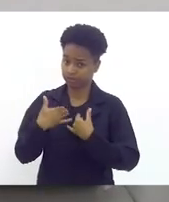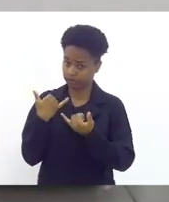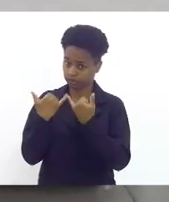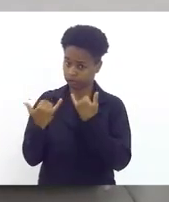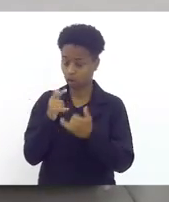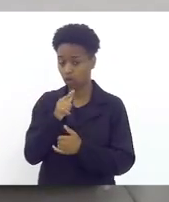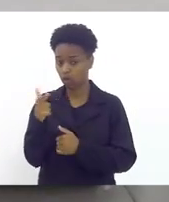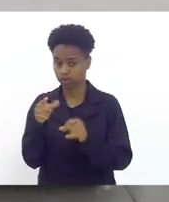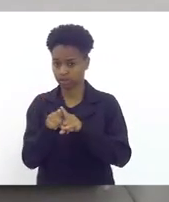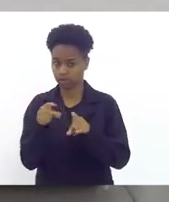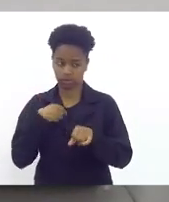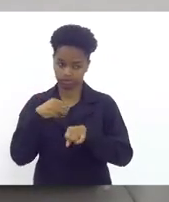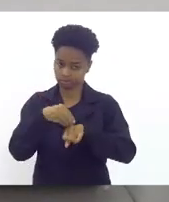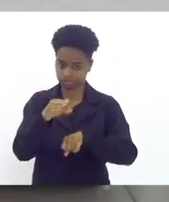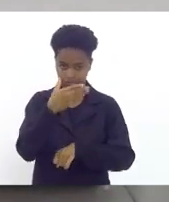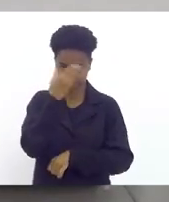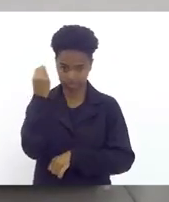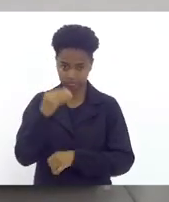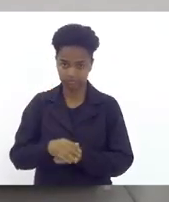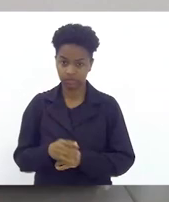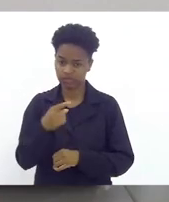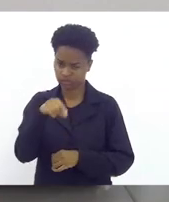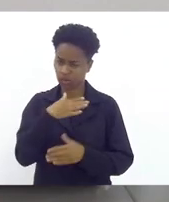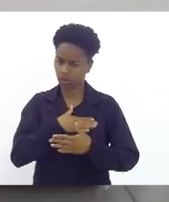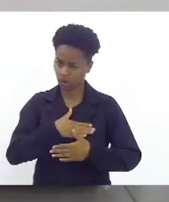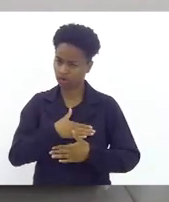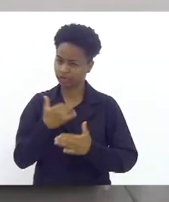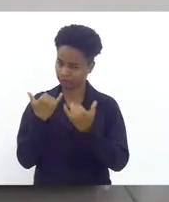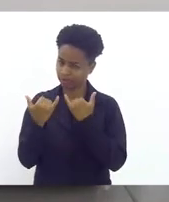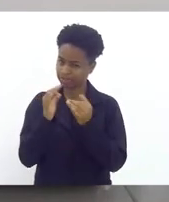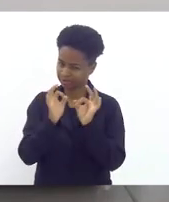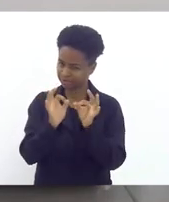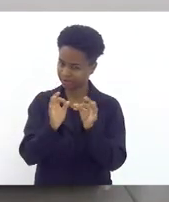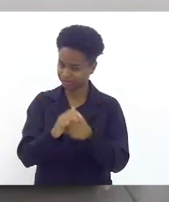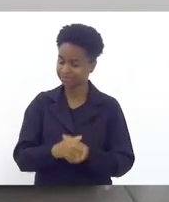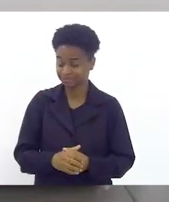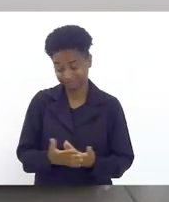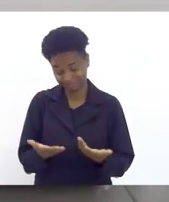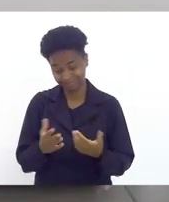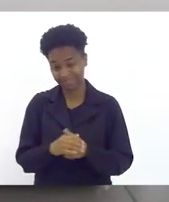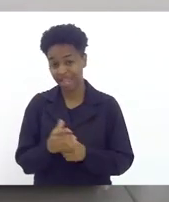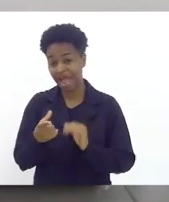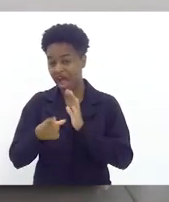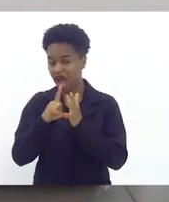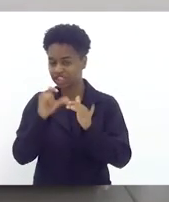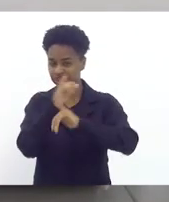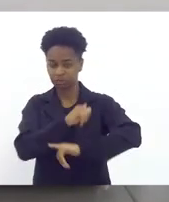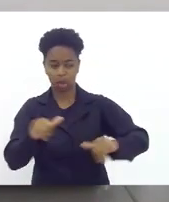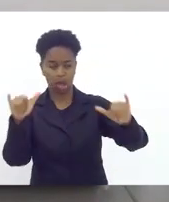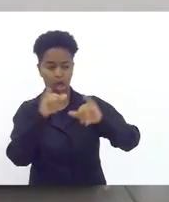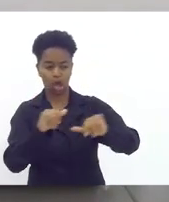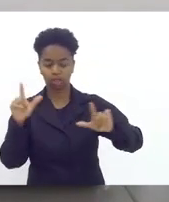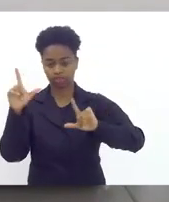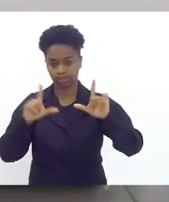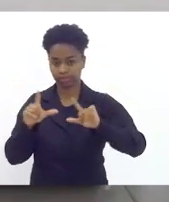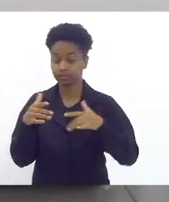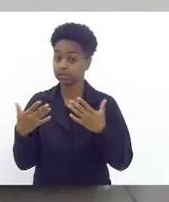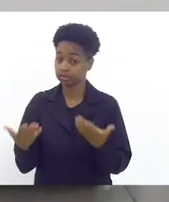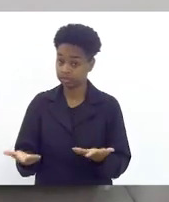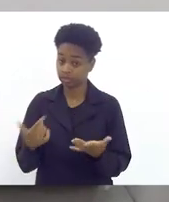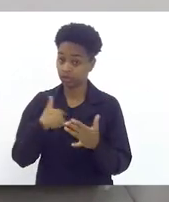não passei para vocês todo mundo gosta de informação de cocheira né antes que sai no jornal então